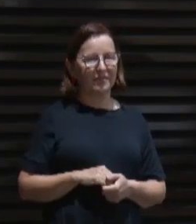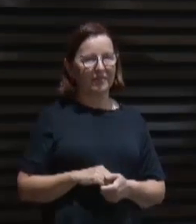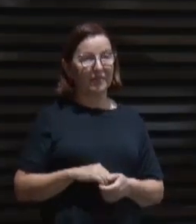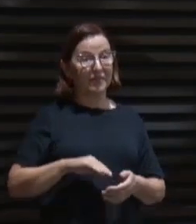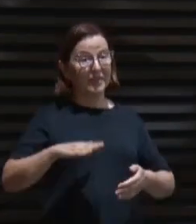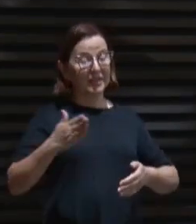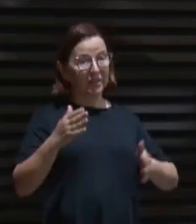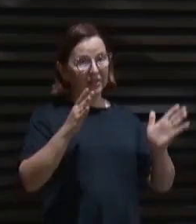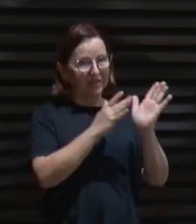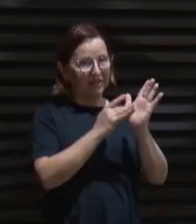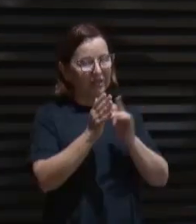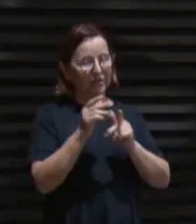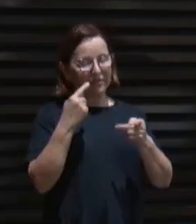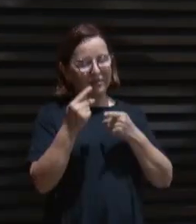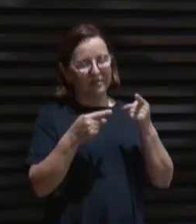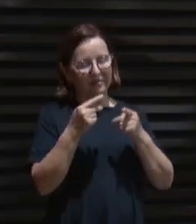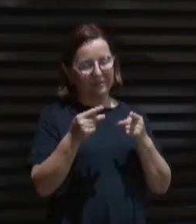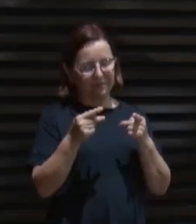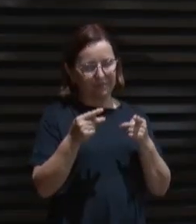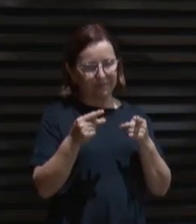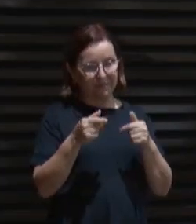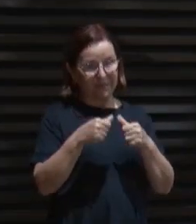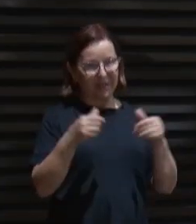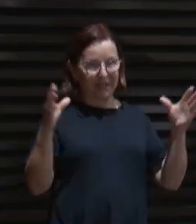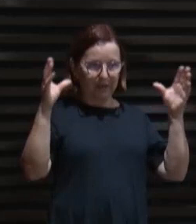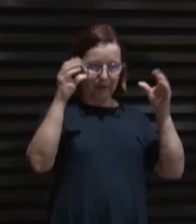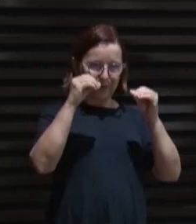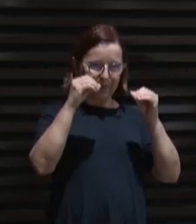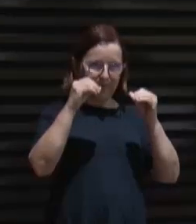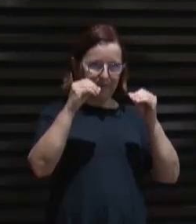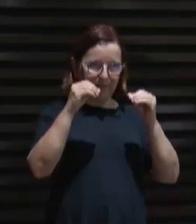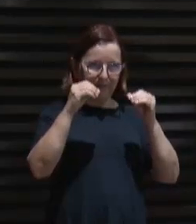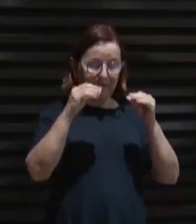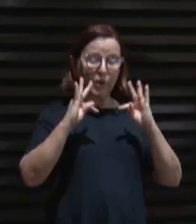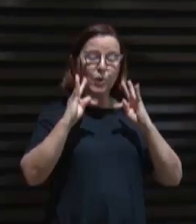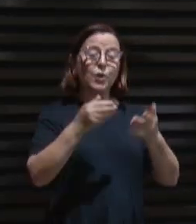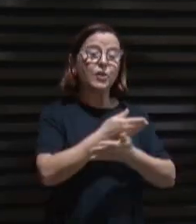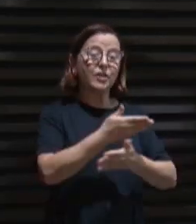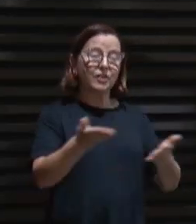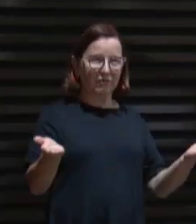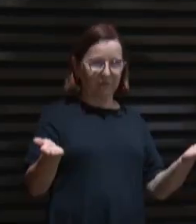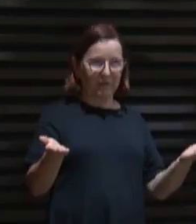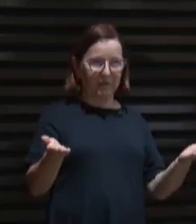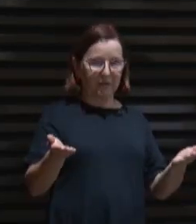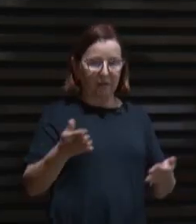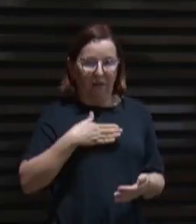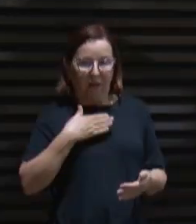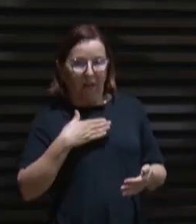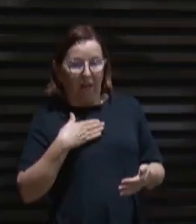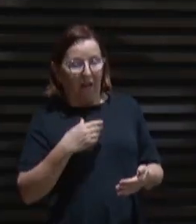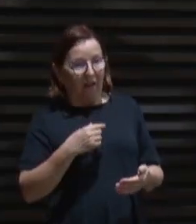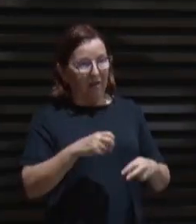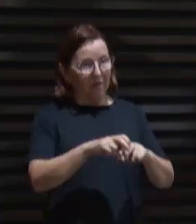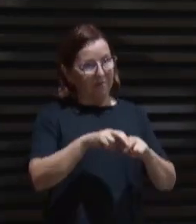Então, Jesus lhes disse: esta noite, todos vós vos escandalizareis